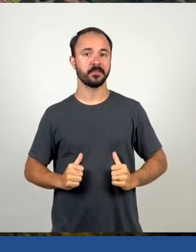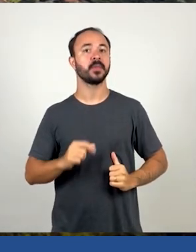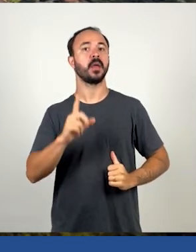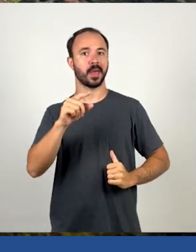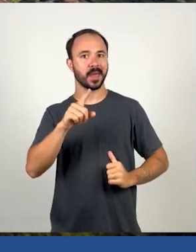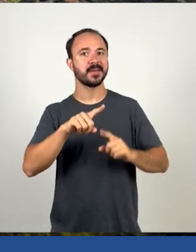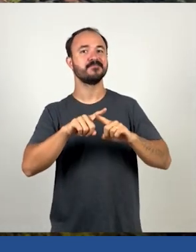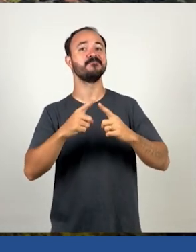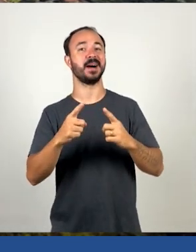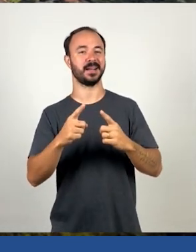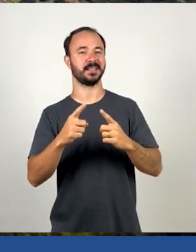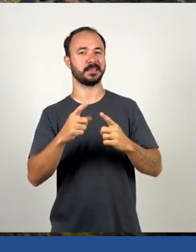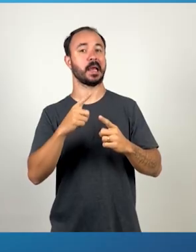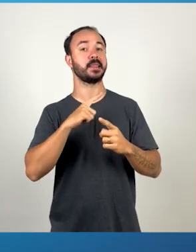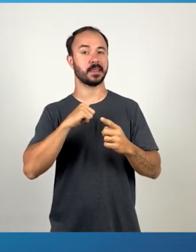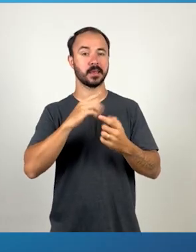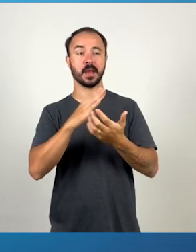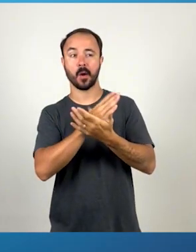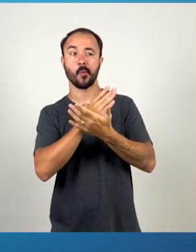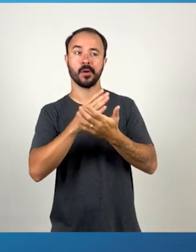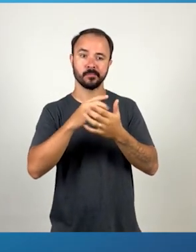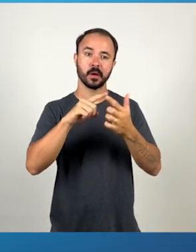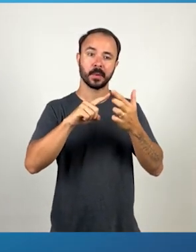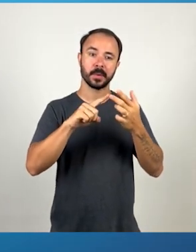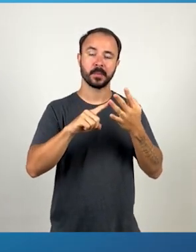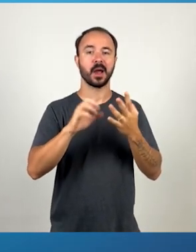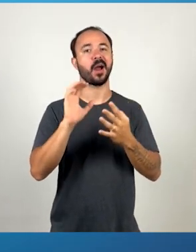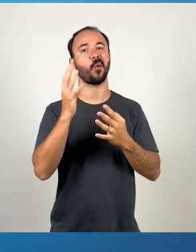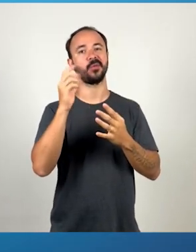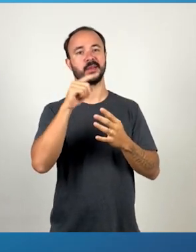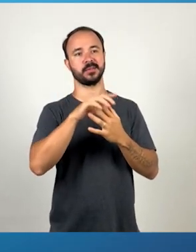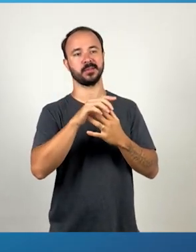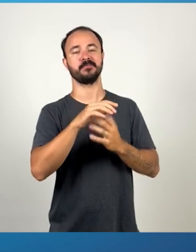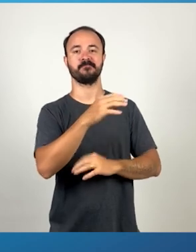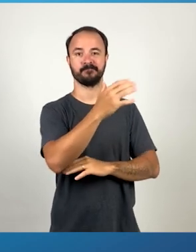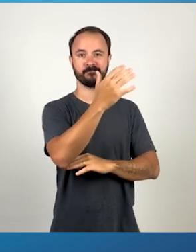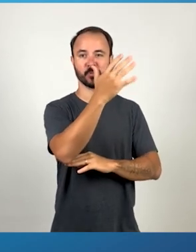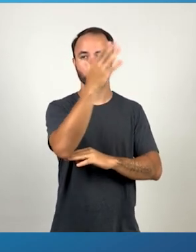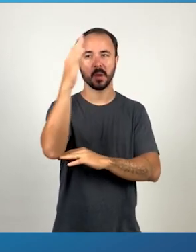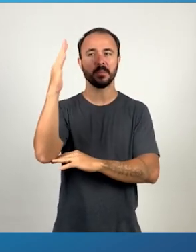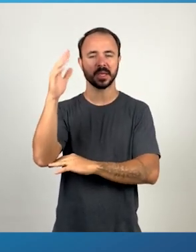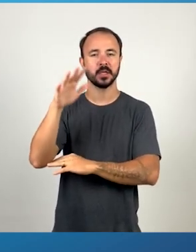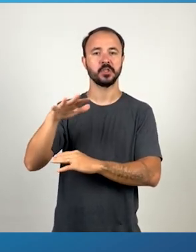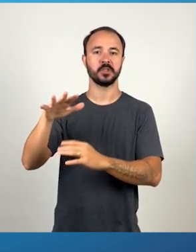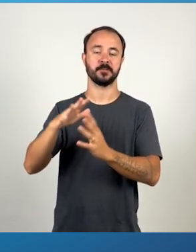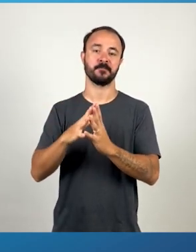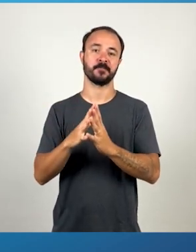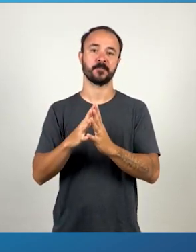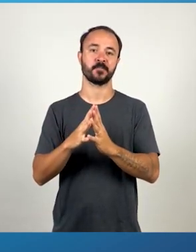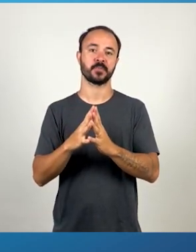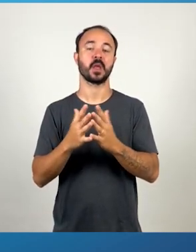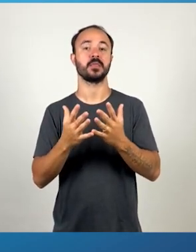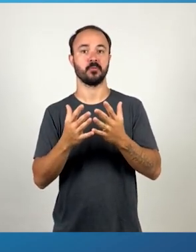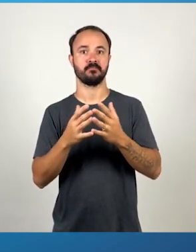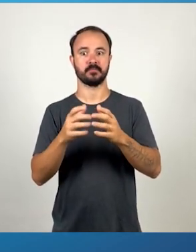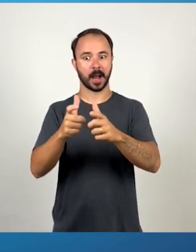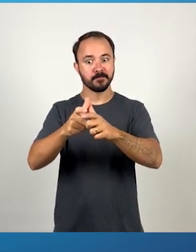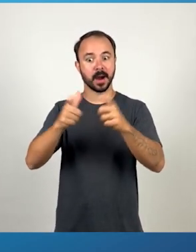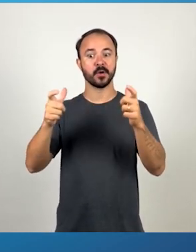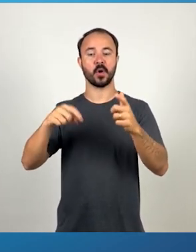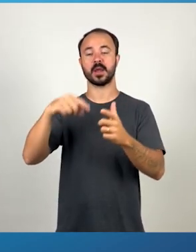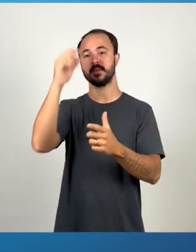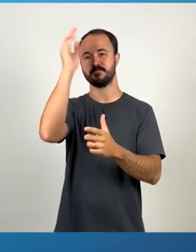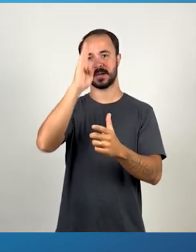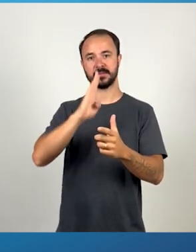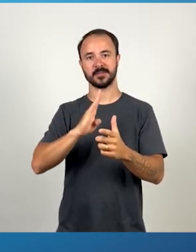um impacto que a gente vai discutir agora. Então, a maior parte da energia elétrica no Brasil é produzida por usinas hidrelétricas. Na imagem você vê um